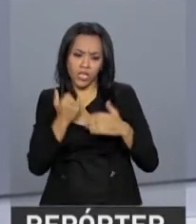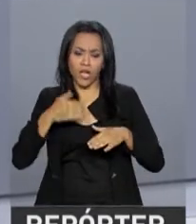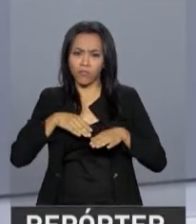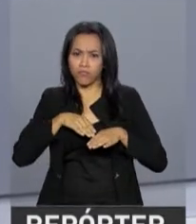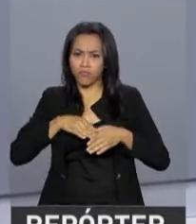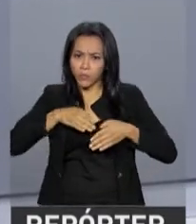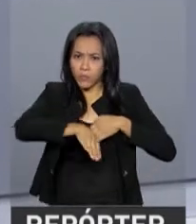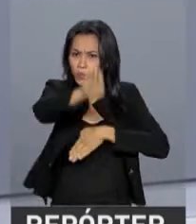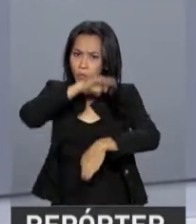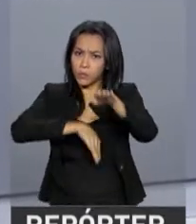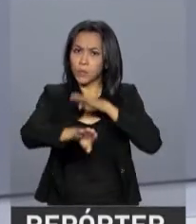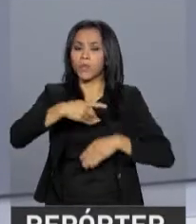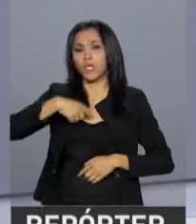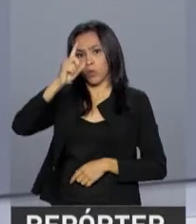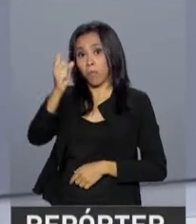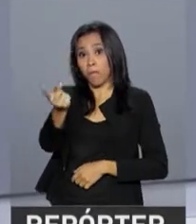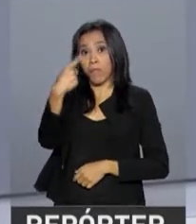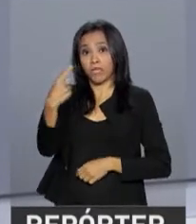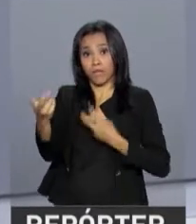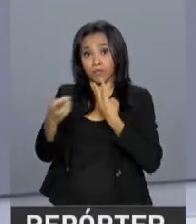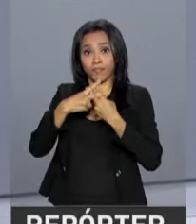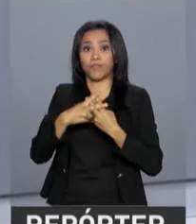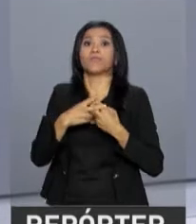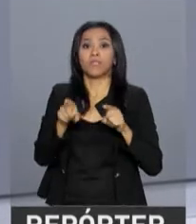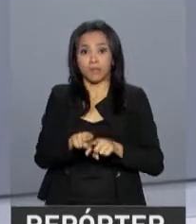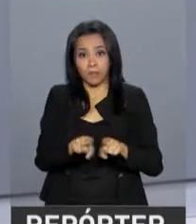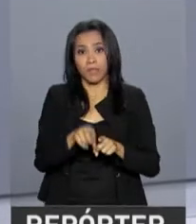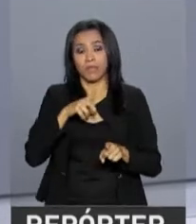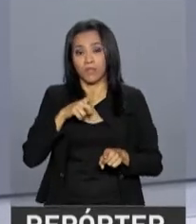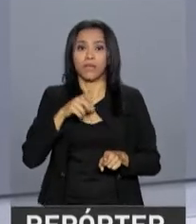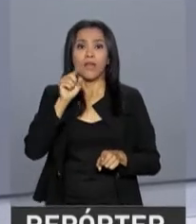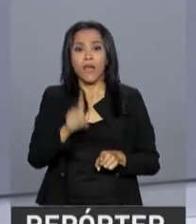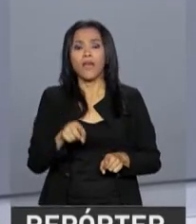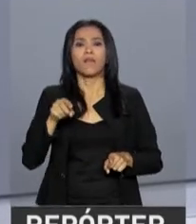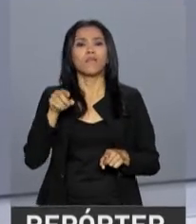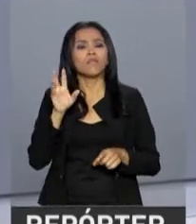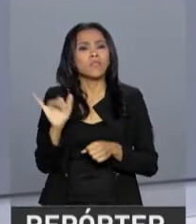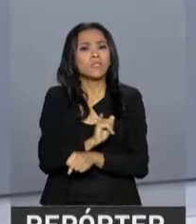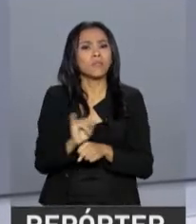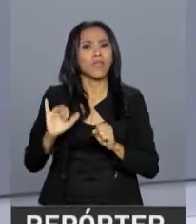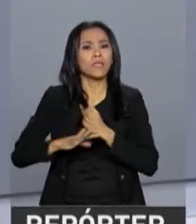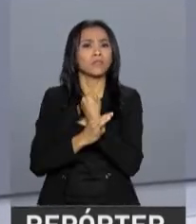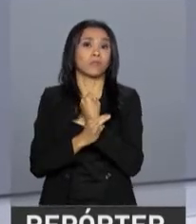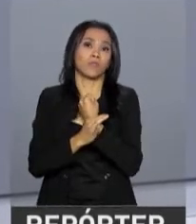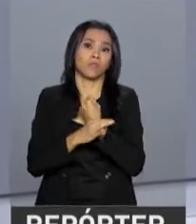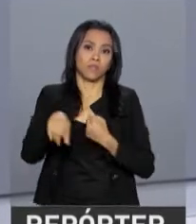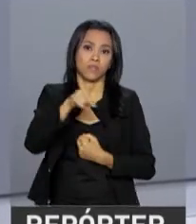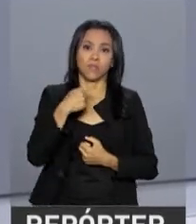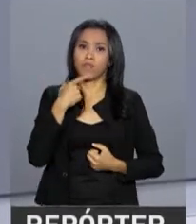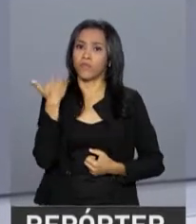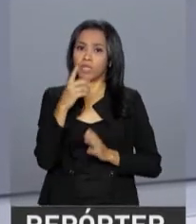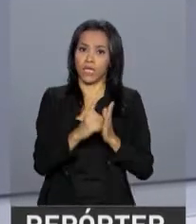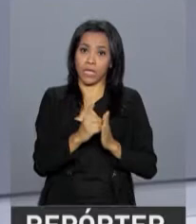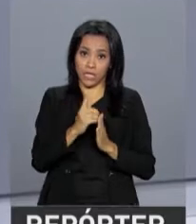cumprimento de mandados de prisão as ações fazem parte da intervenção um federal na segurança pública do estado decretado há pouco mais de